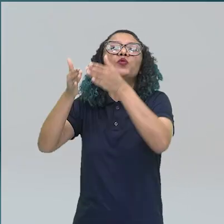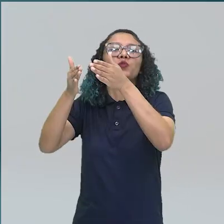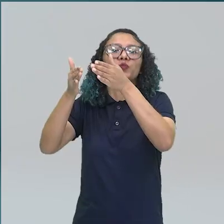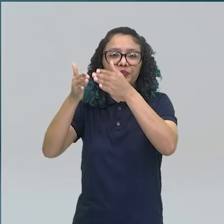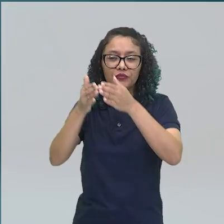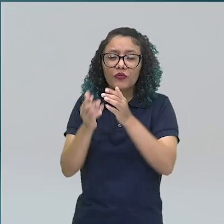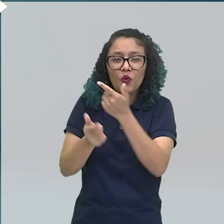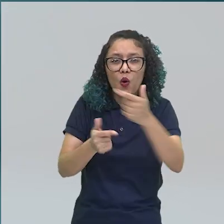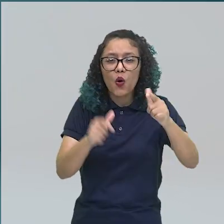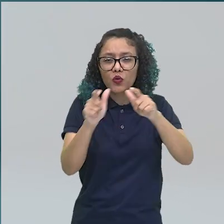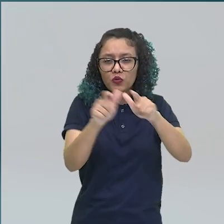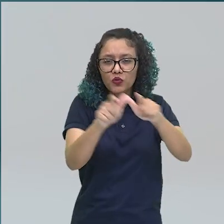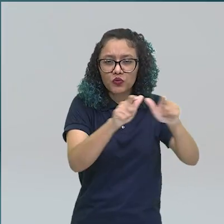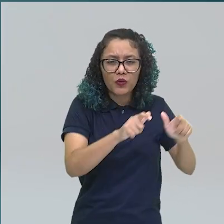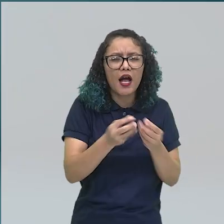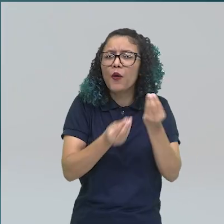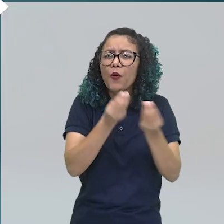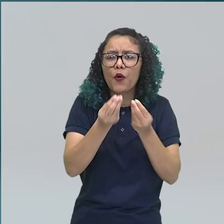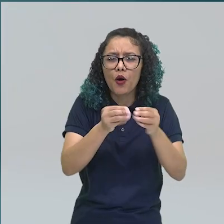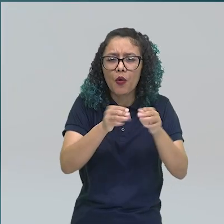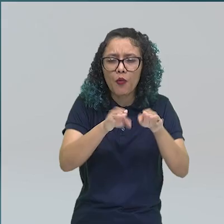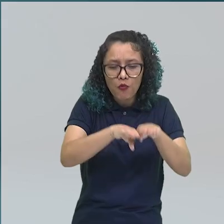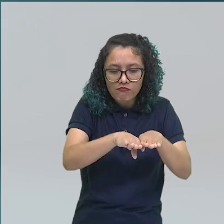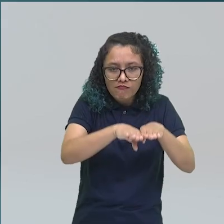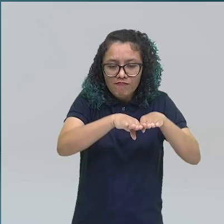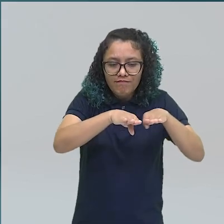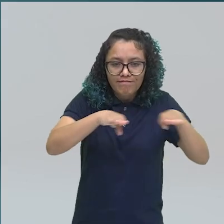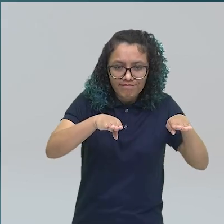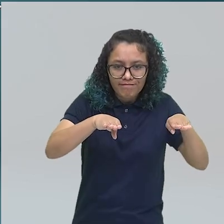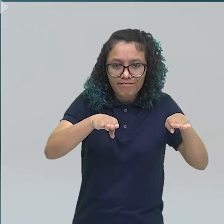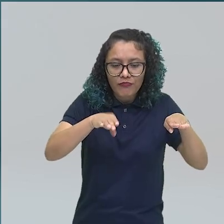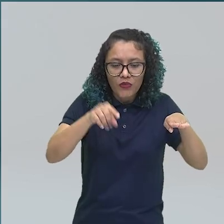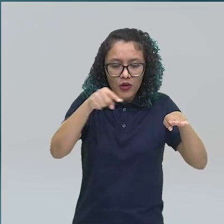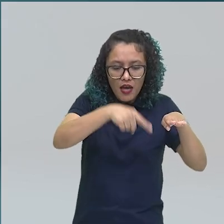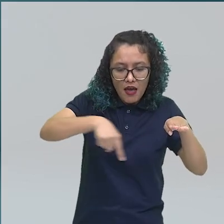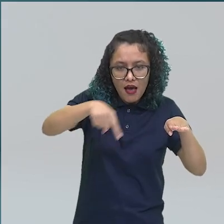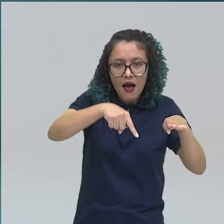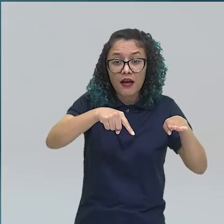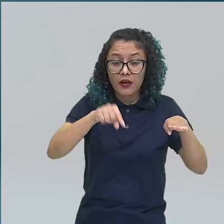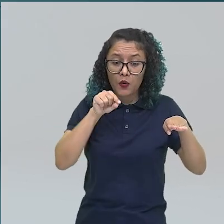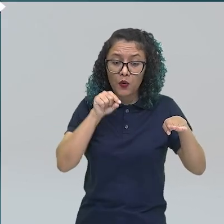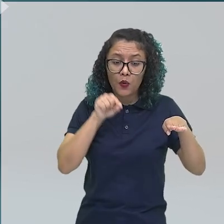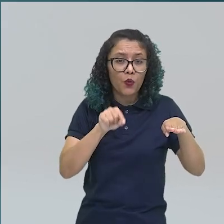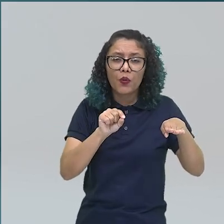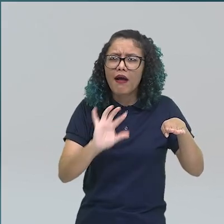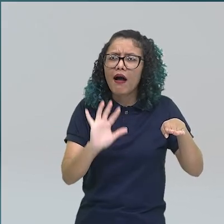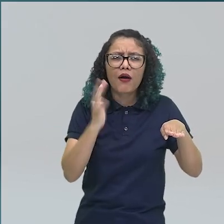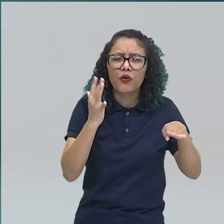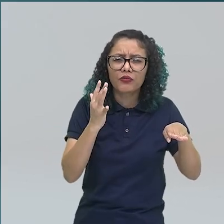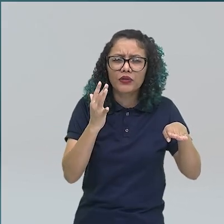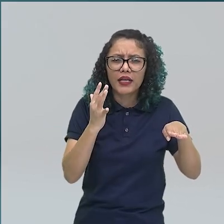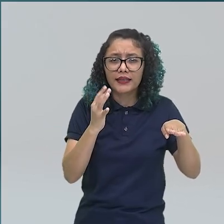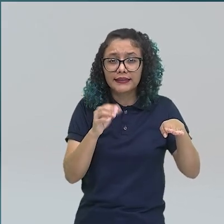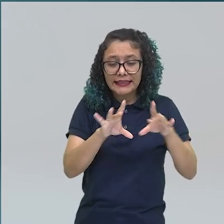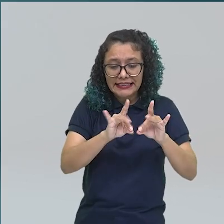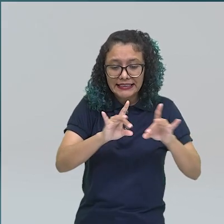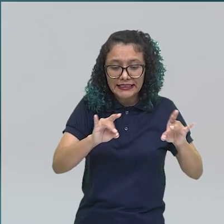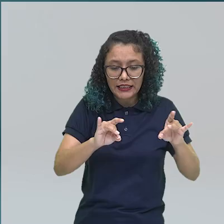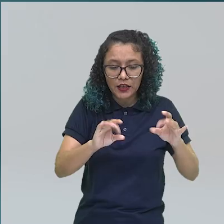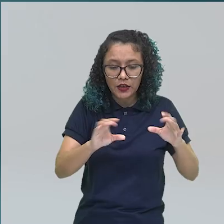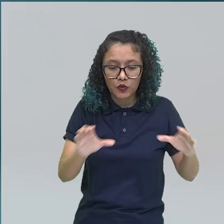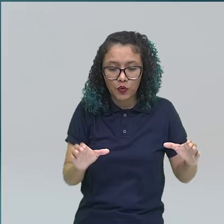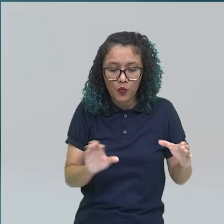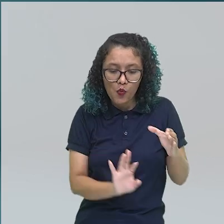outros lugares, as placas se afastam, abrindo fendas na crosta terrestre. Nesses pontos, o magma quente do